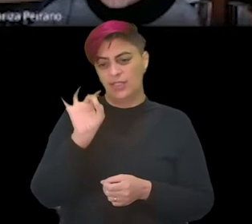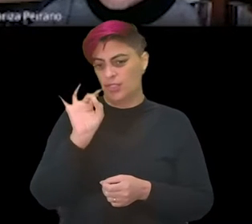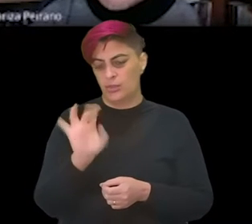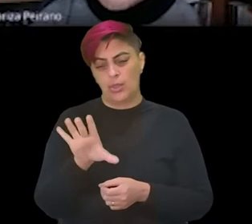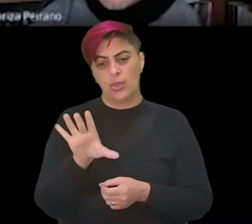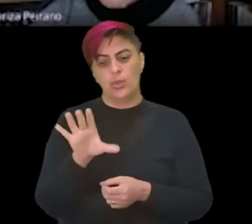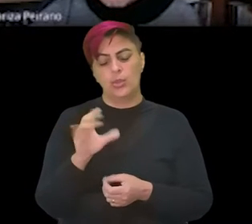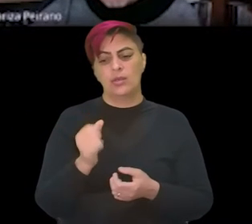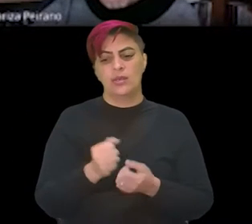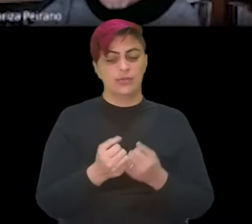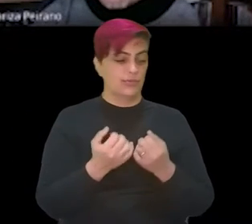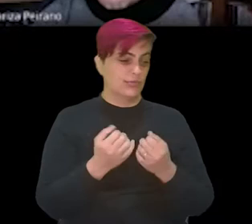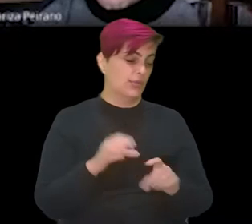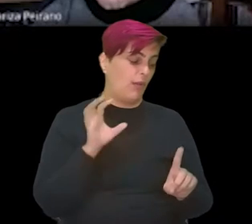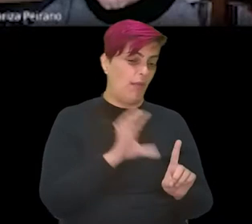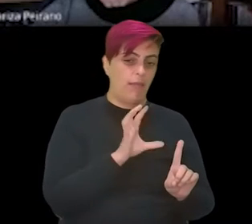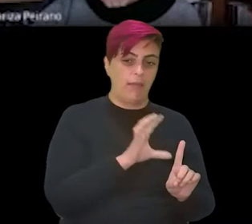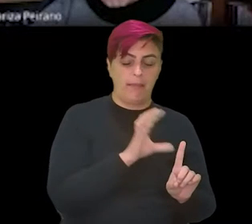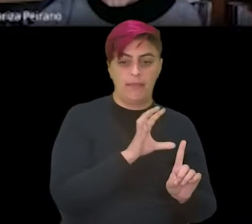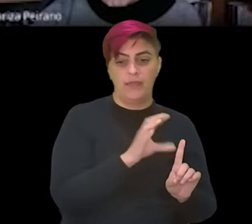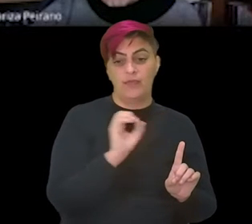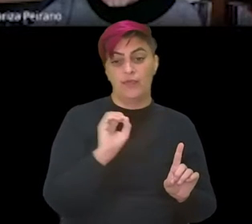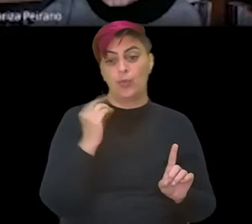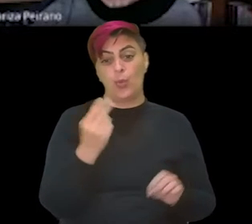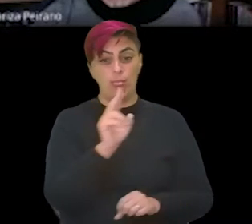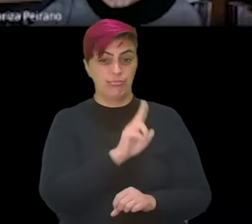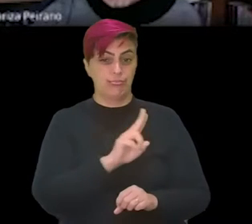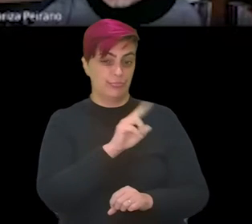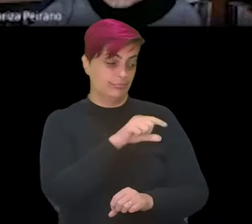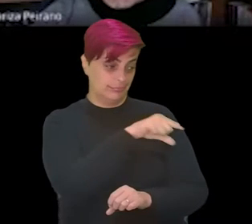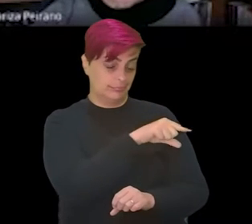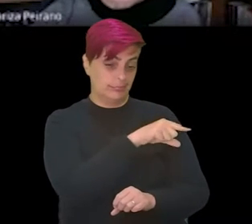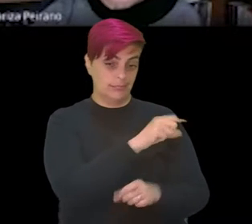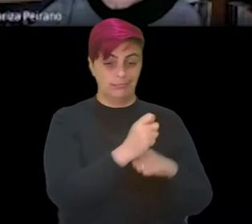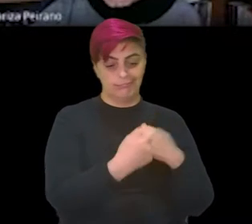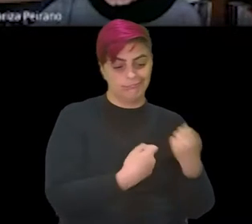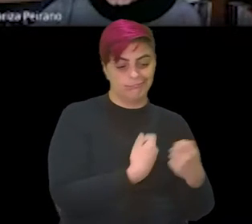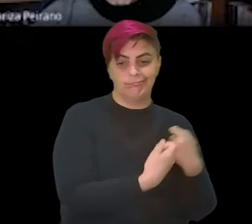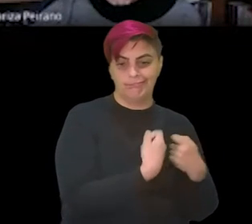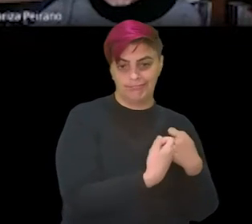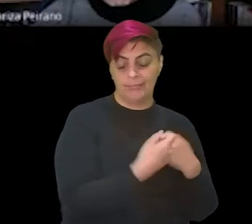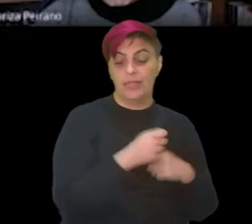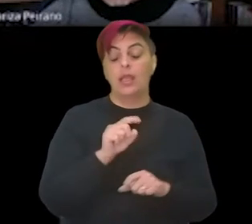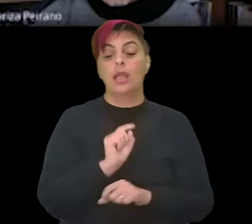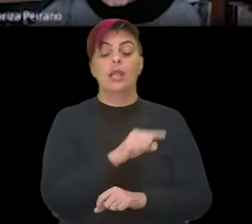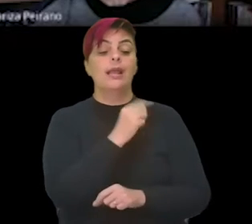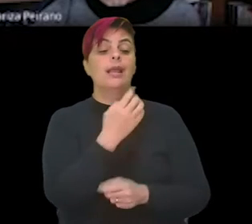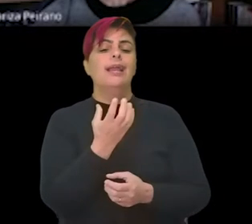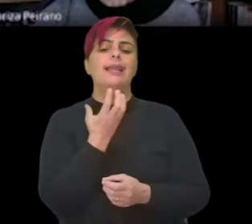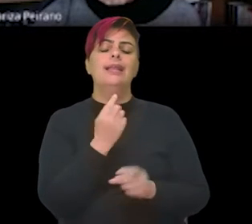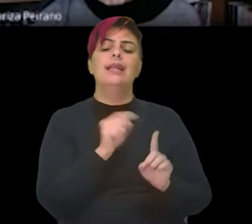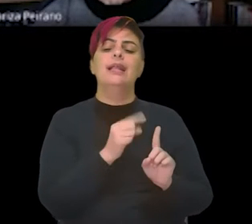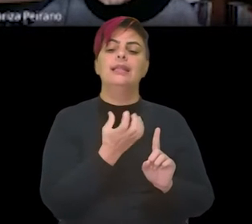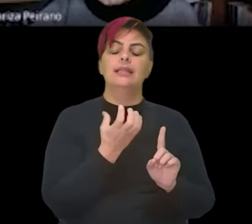apenas transformar, influenciar ou usar os nativos em seus negócios. Ele pretendia,